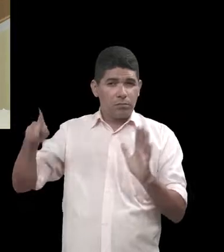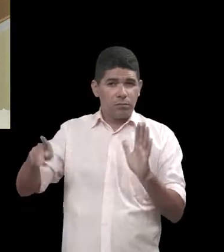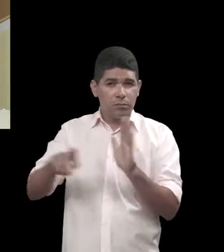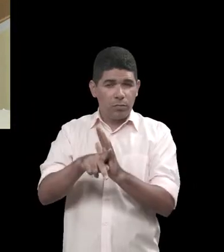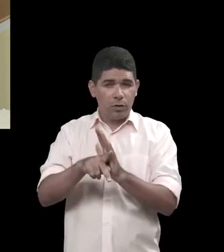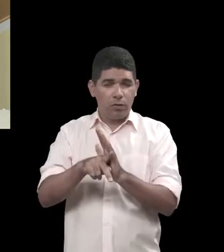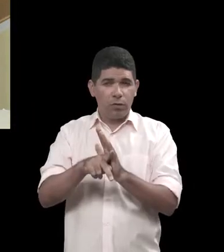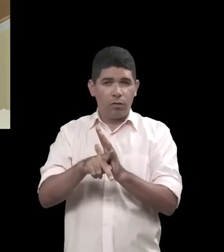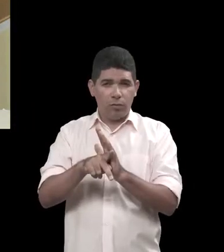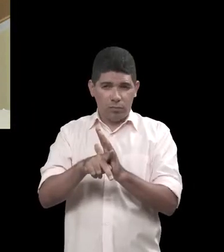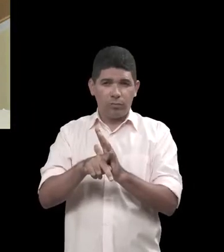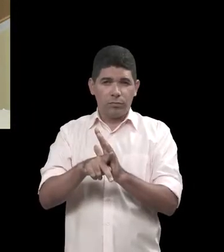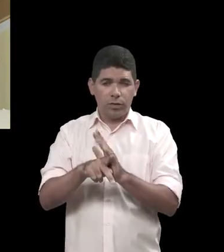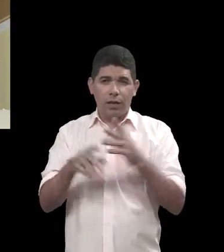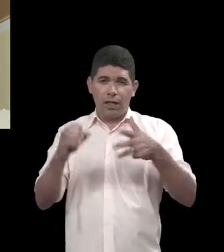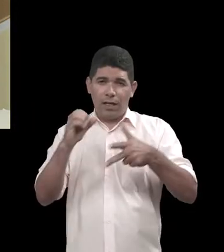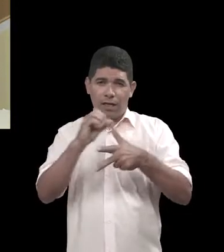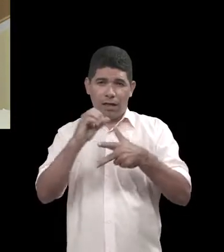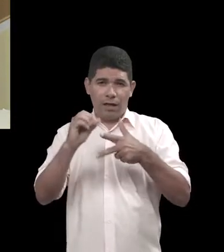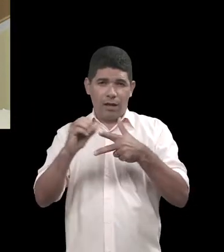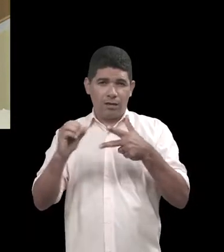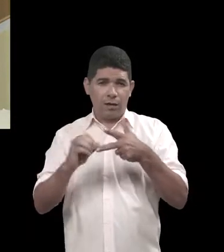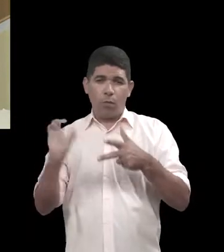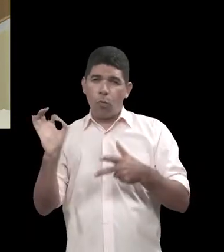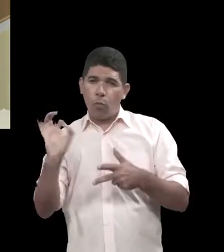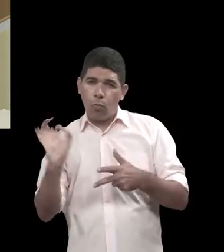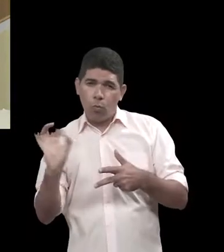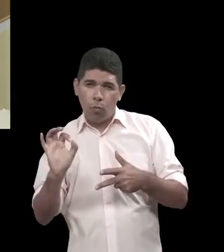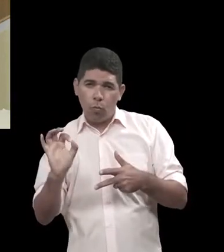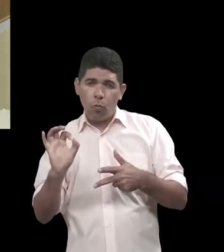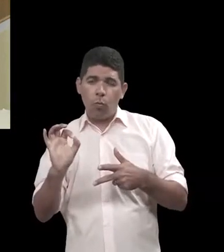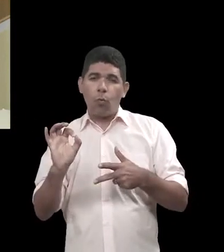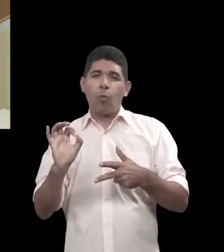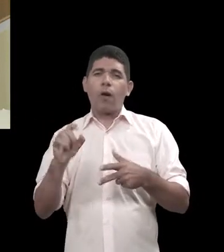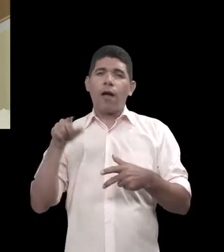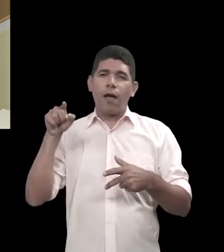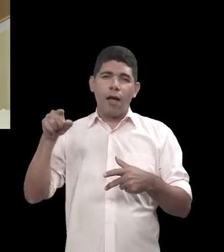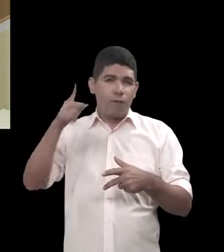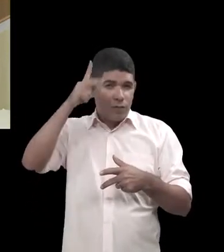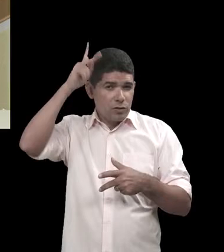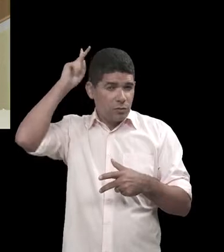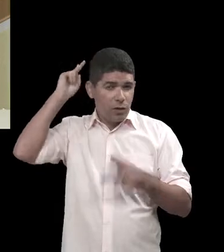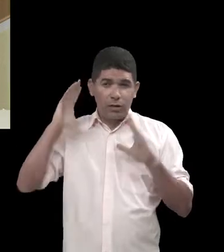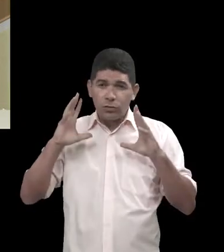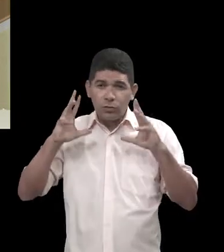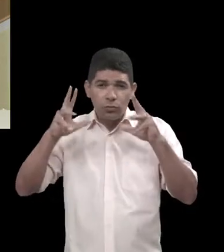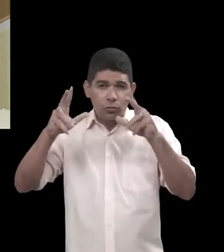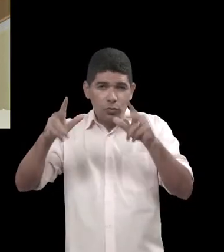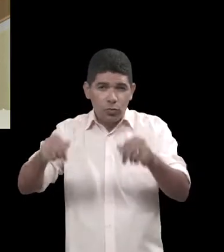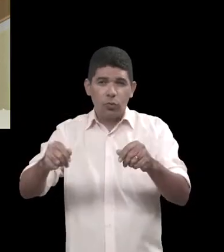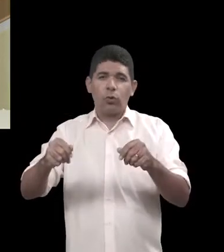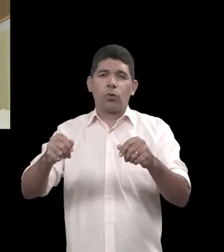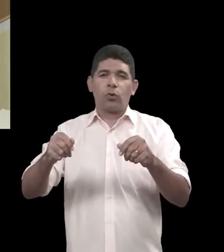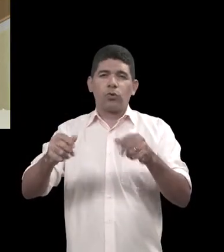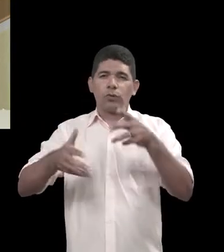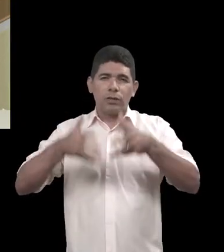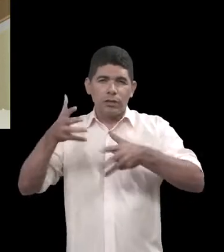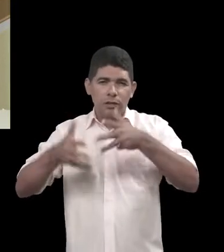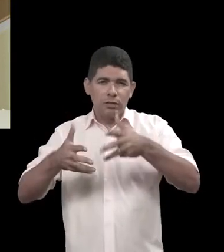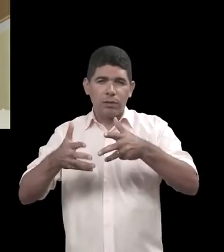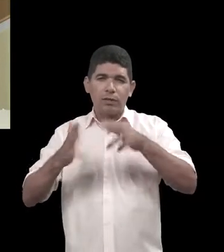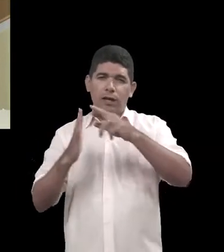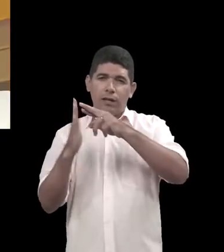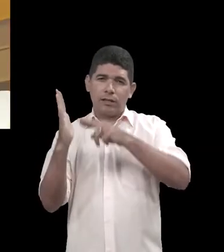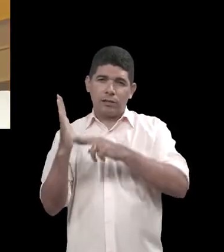processo seletivo, e tem uma redação em língua portuguesa. E aí as aulas acontecem todas em língua de sinais.